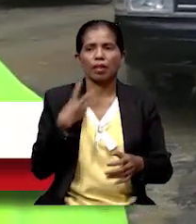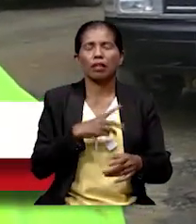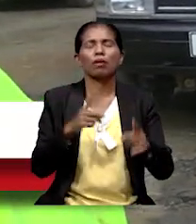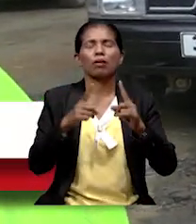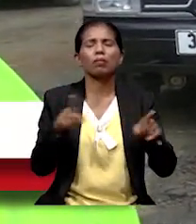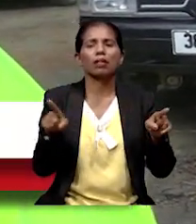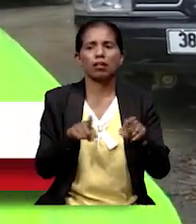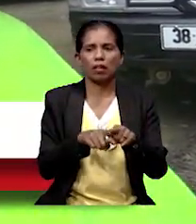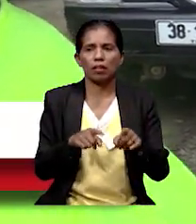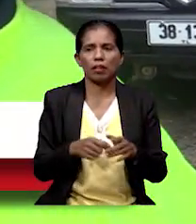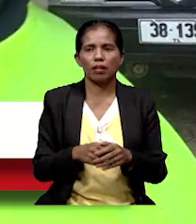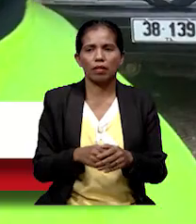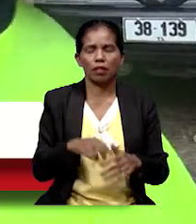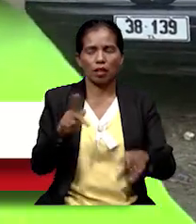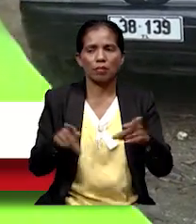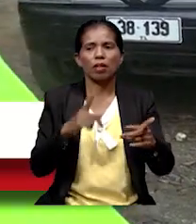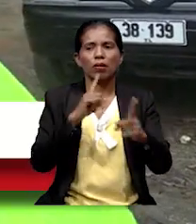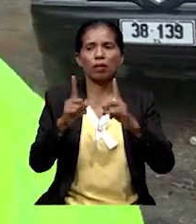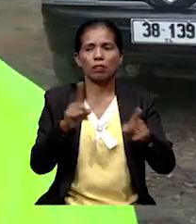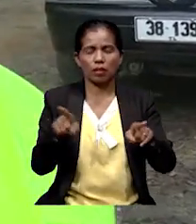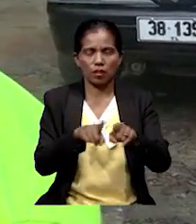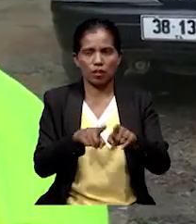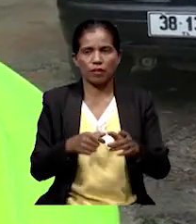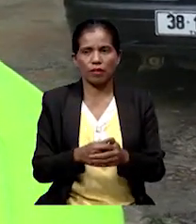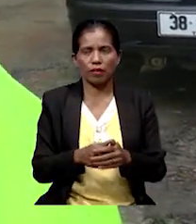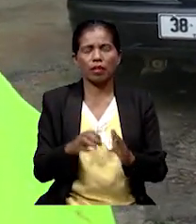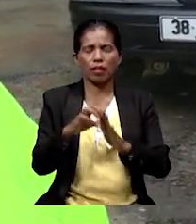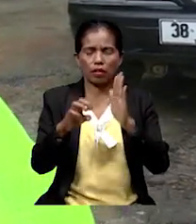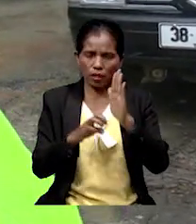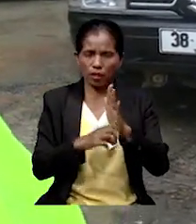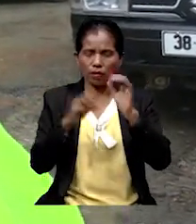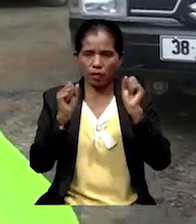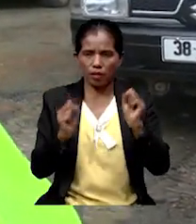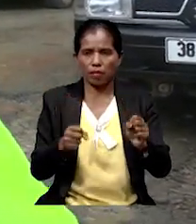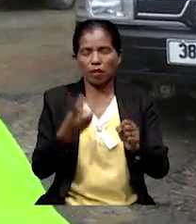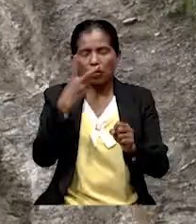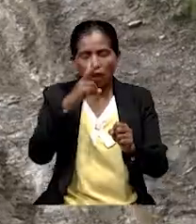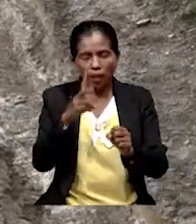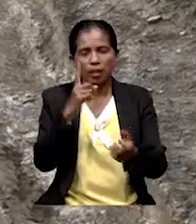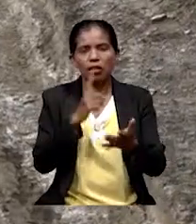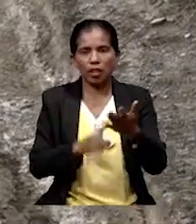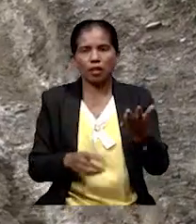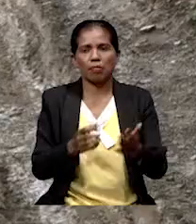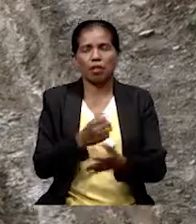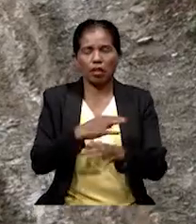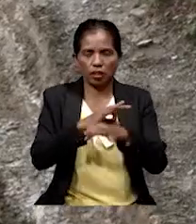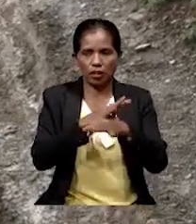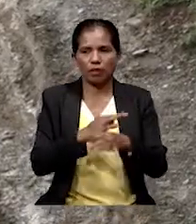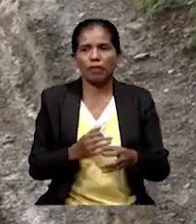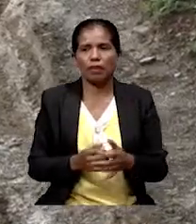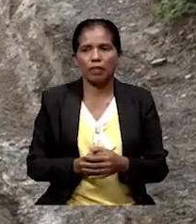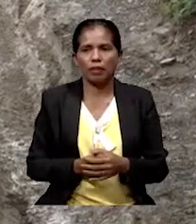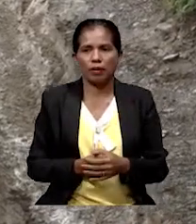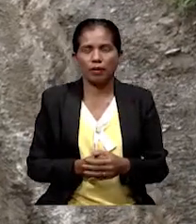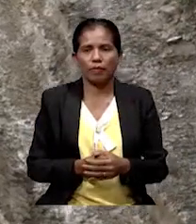sandi. Onde? Eu vou no kulia ritmo sana sandi. Estado mo que tem que, atu hari sa itu, mo que tem que, atu beri dian. Nene, kumi